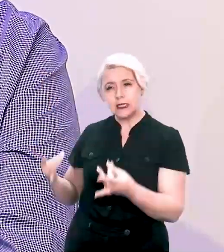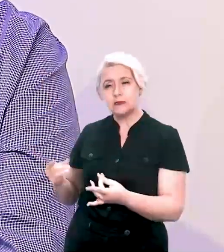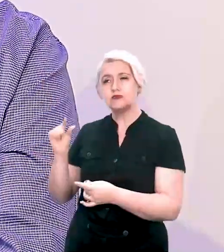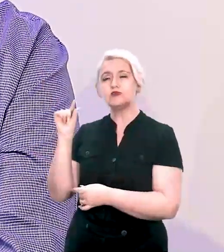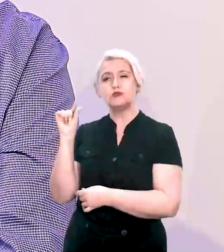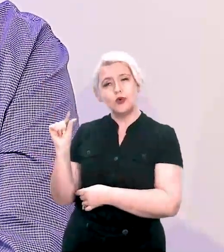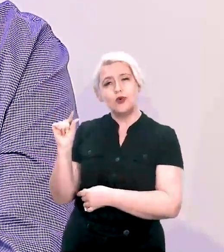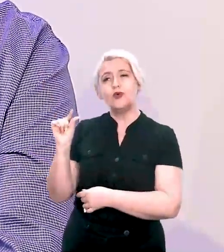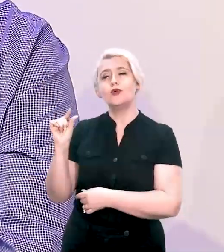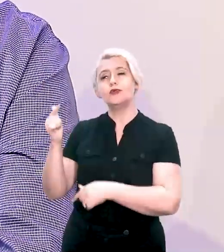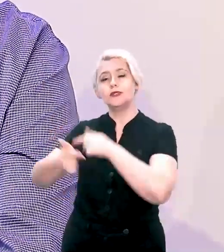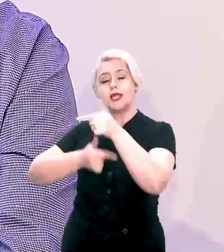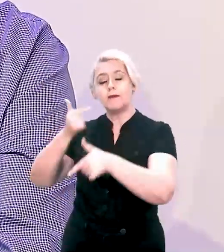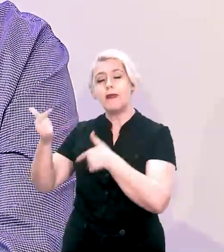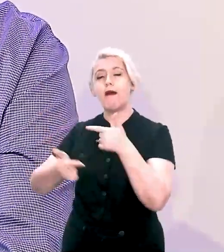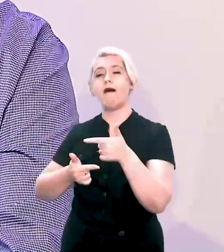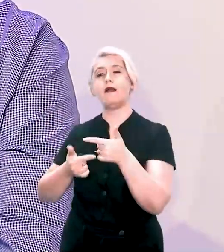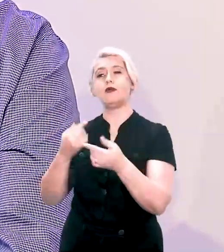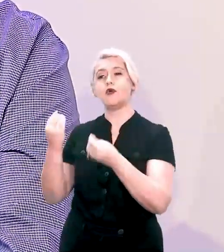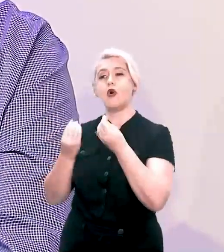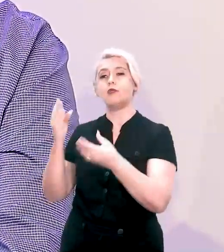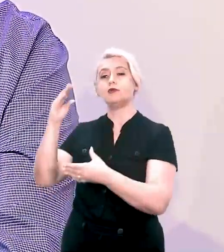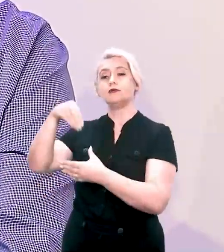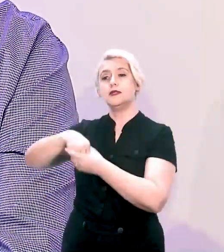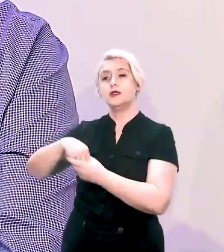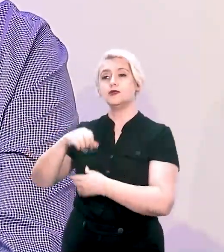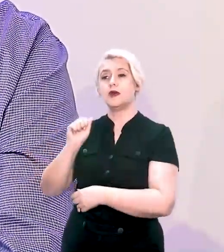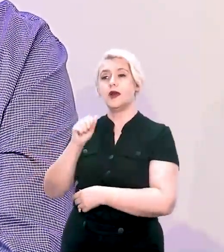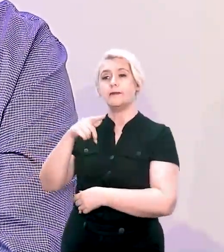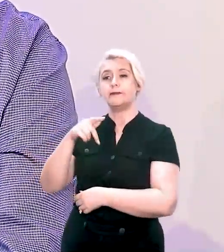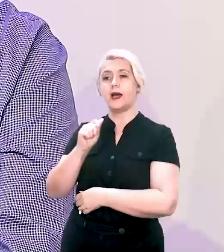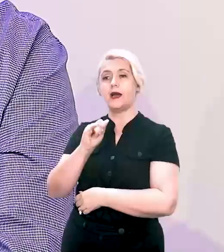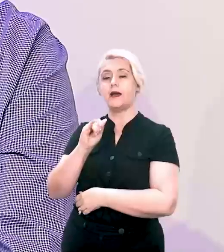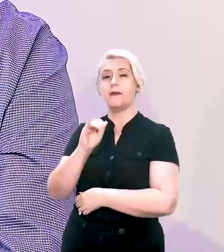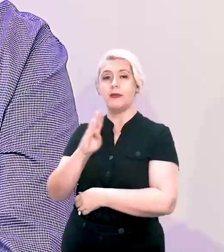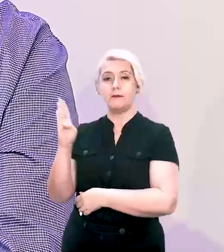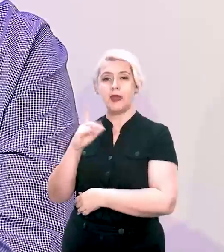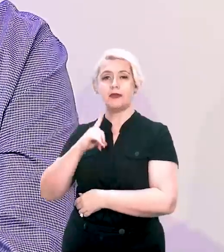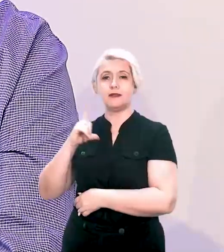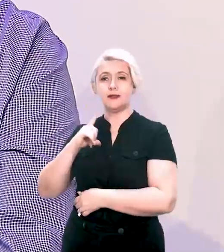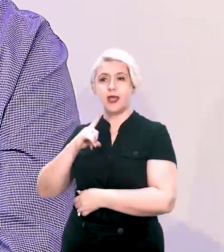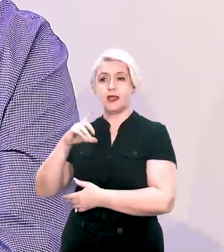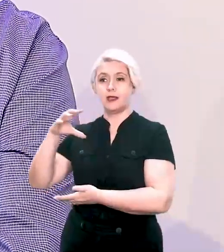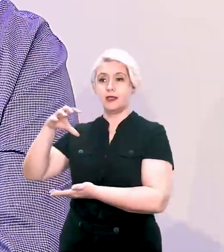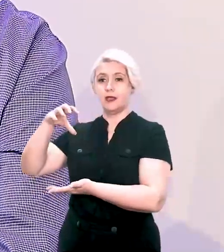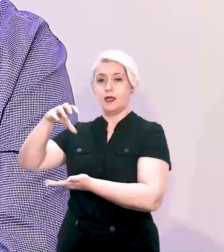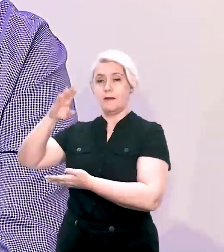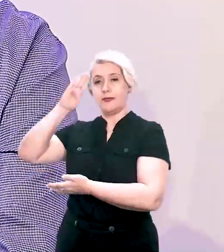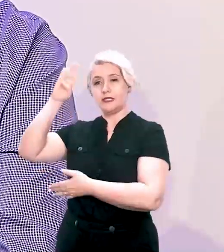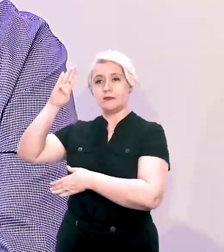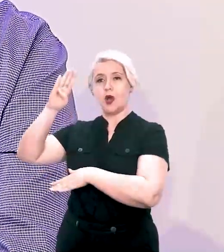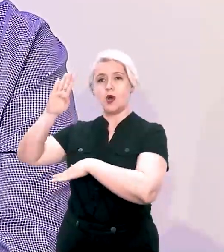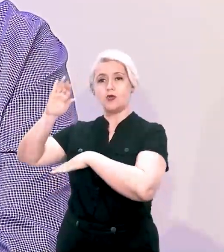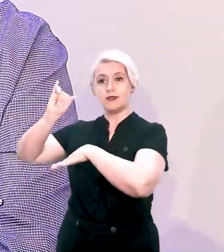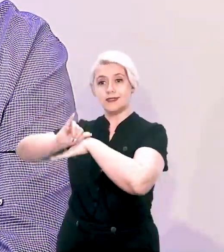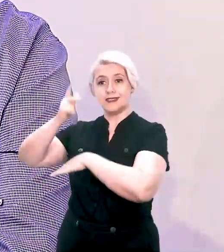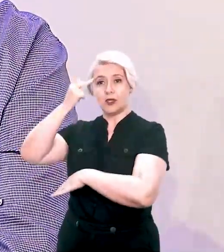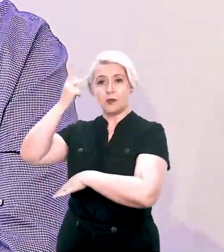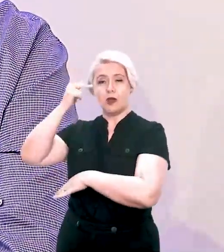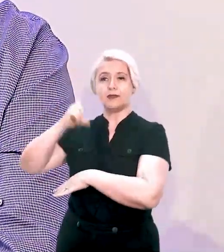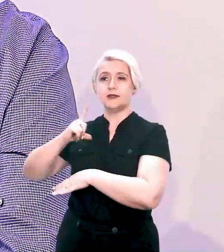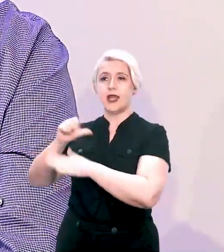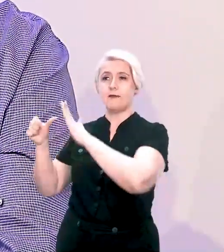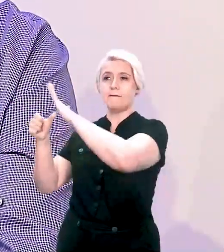desse trabalho que se faz, uma instituição que tem uma sede em São Paulo, delegacias nos estados